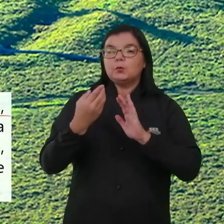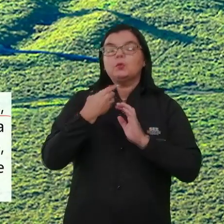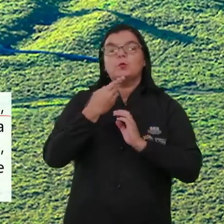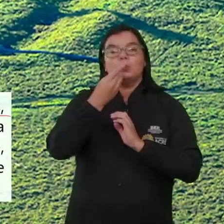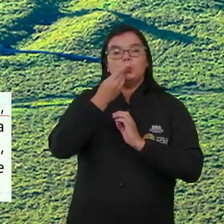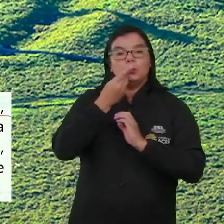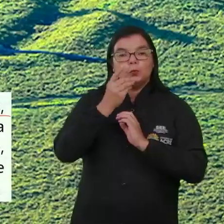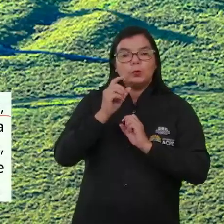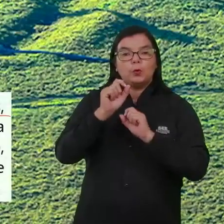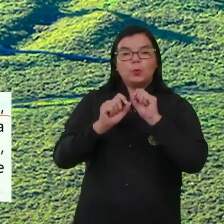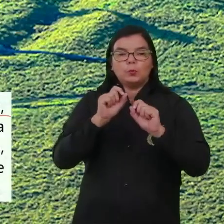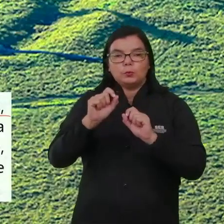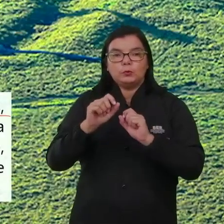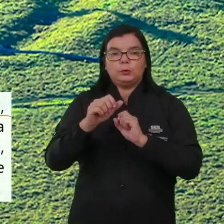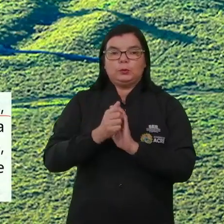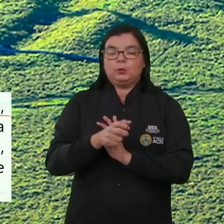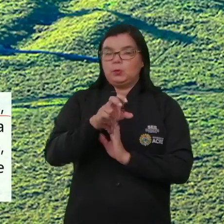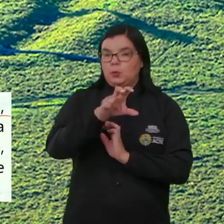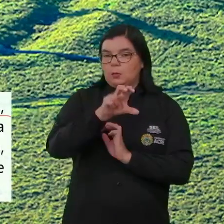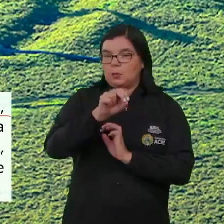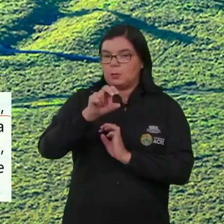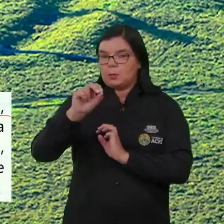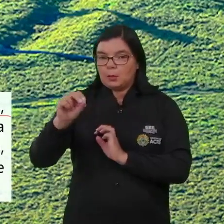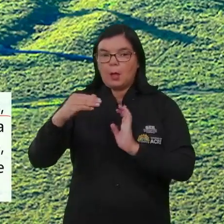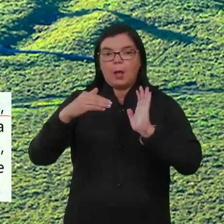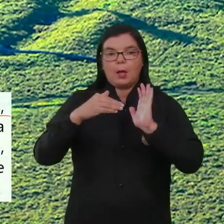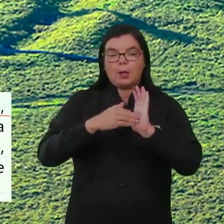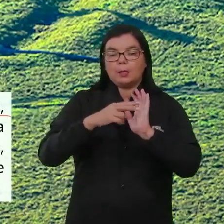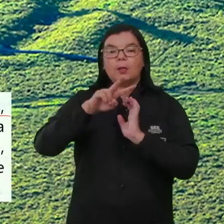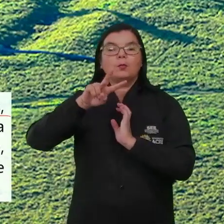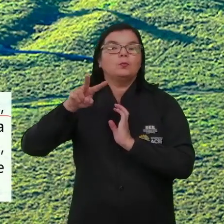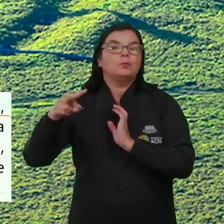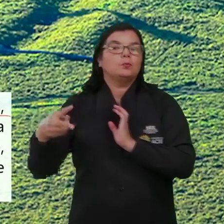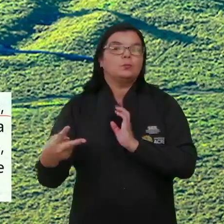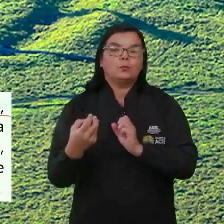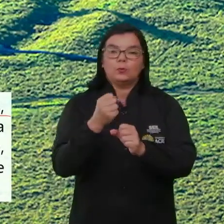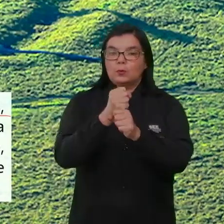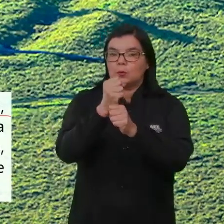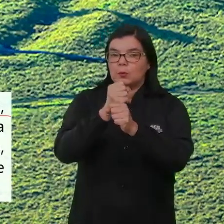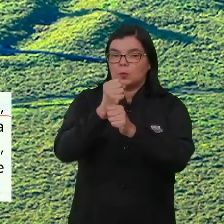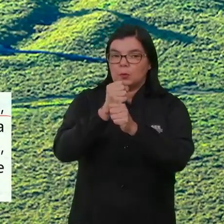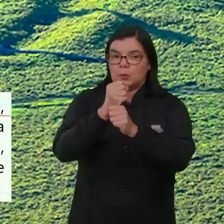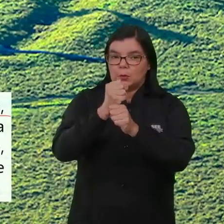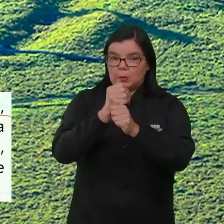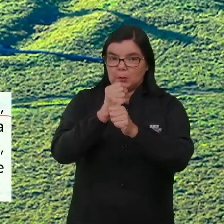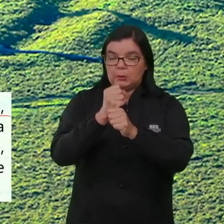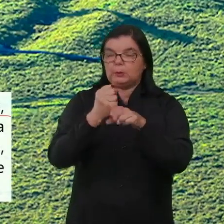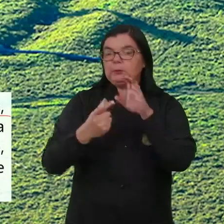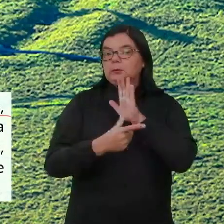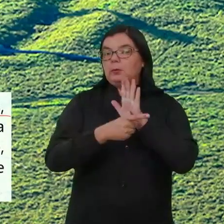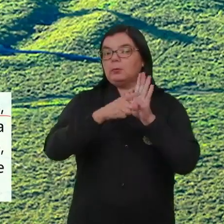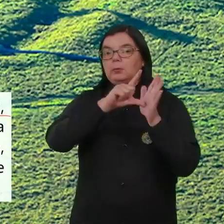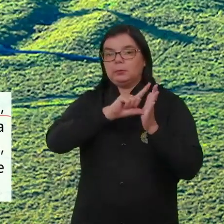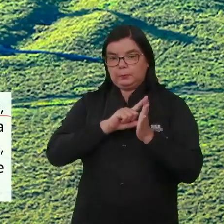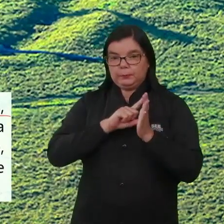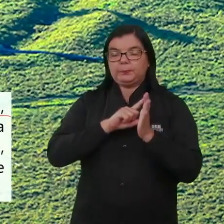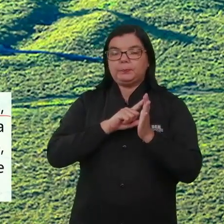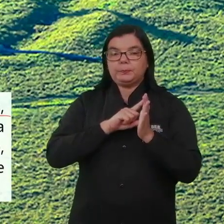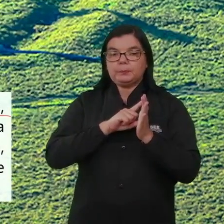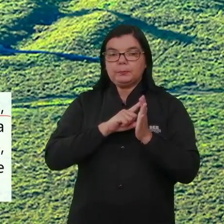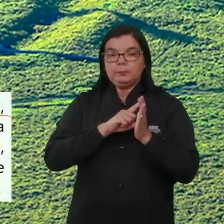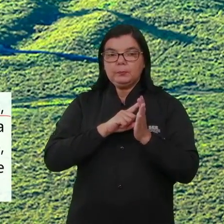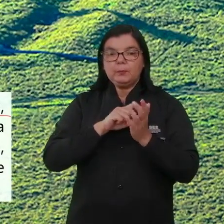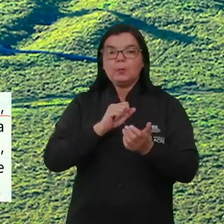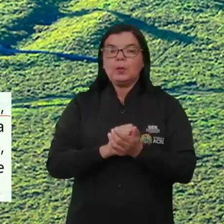aí entre 500 e até 2.000 anos atrás, ou seja,